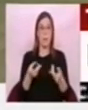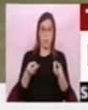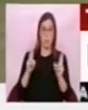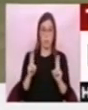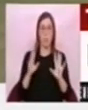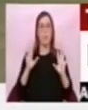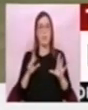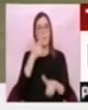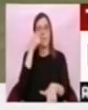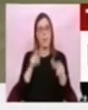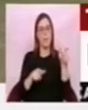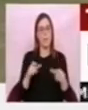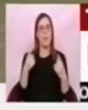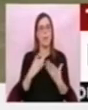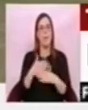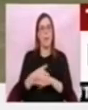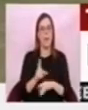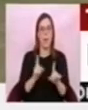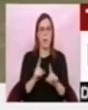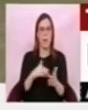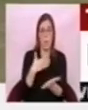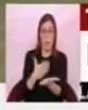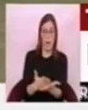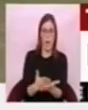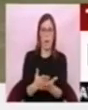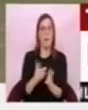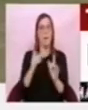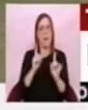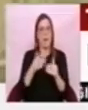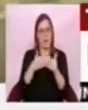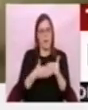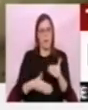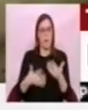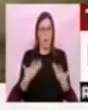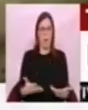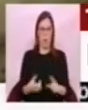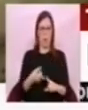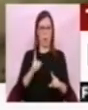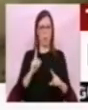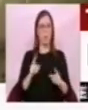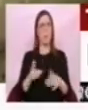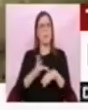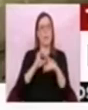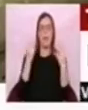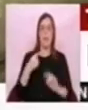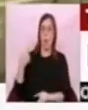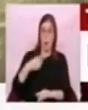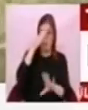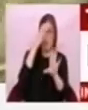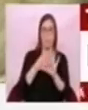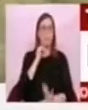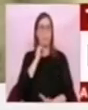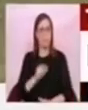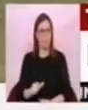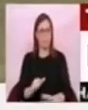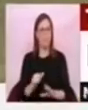disponíveis para que os cidadãos tenham acesso. Não era até aqui, muito menos será nesta altura, portanto, que estamos a passar. A Ordem dos Psicólogos está disponível